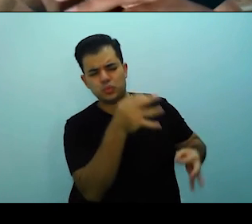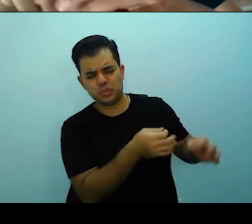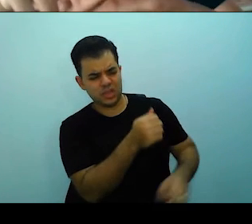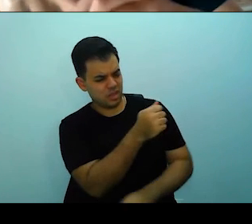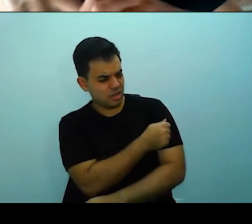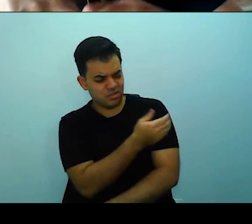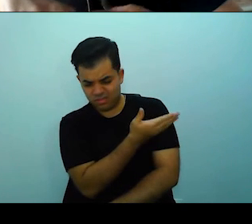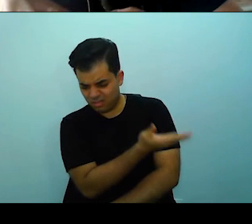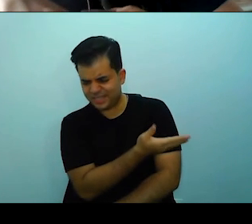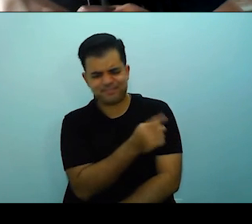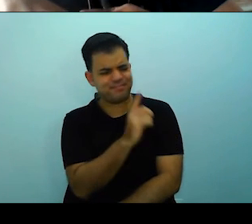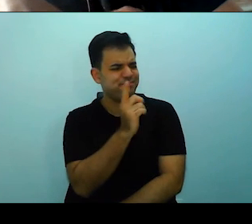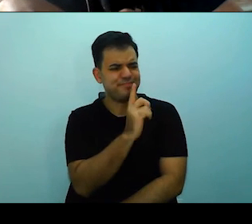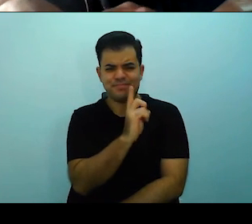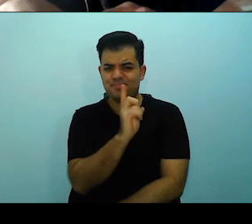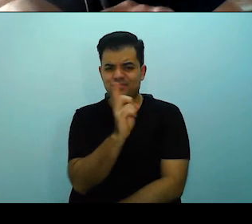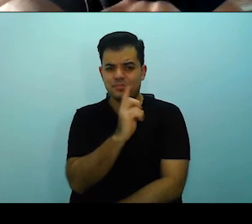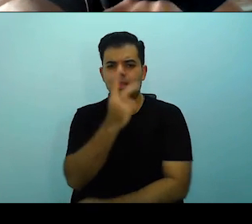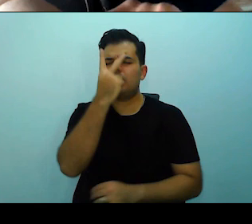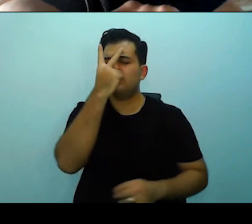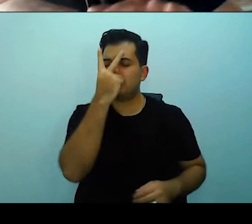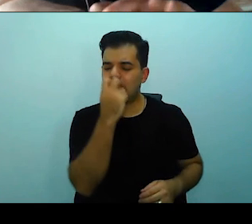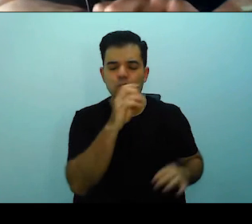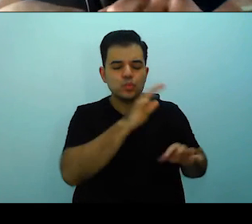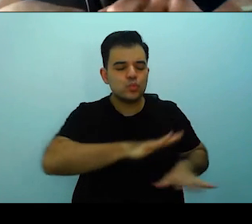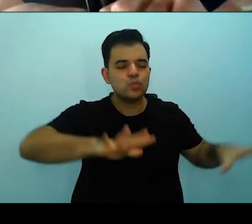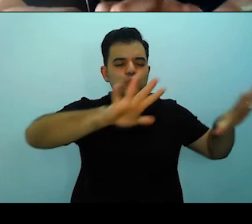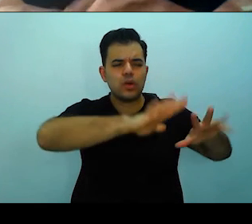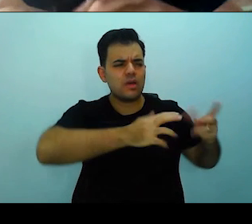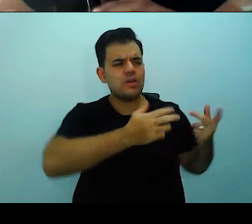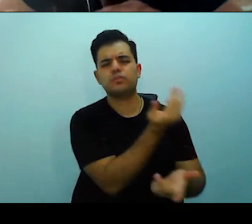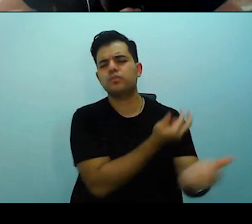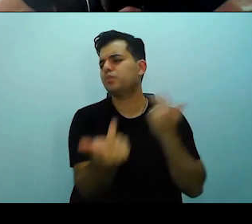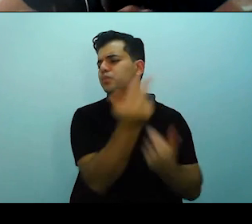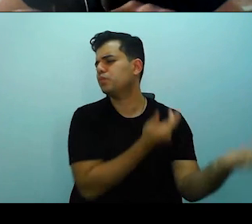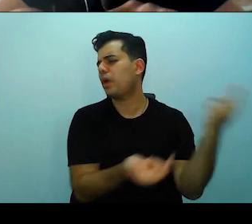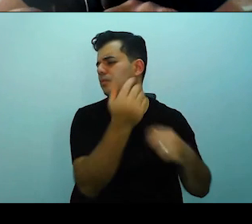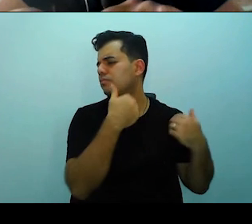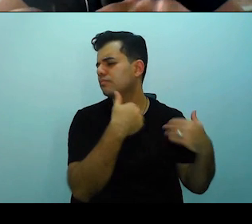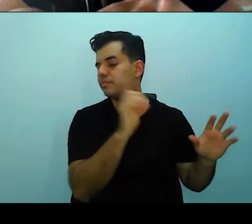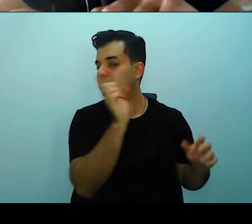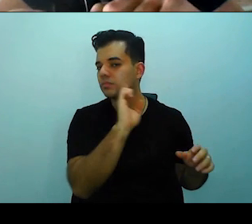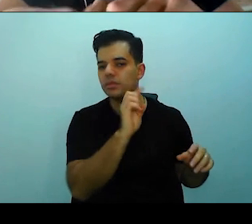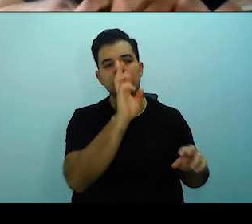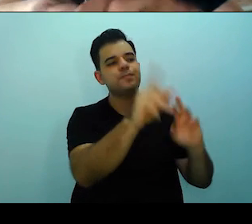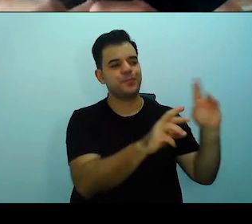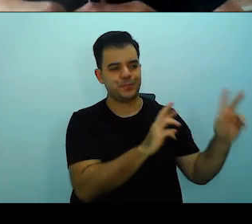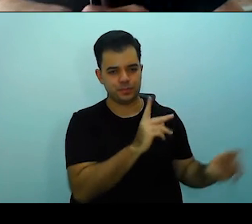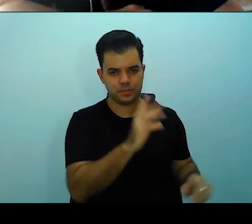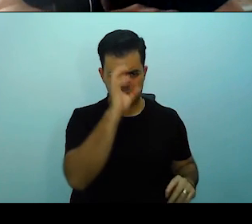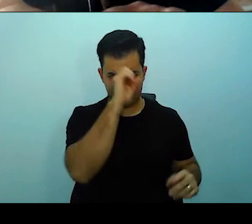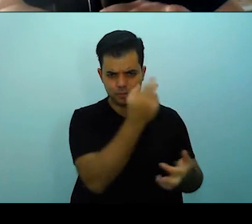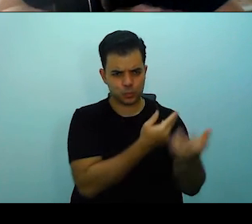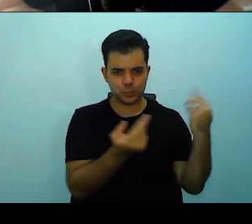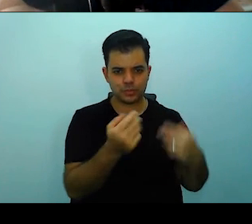aluno todos os cegos como se fossem só um. A gente não aprende a programar do mesmo jeito. É como dizer que todas as pessoas